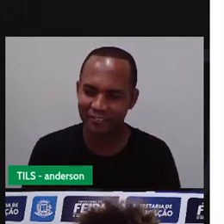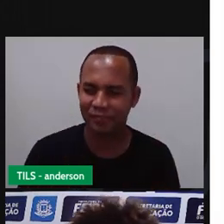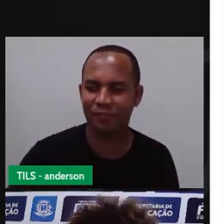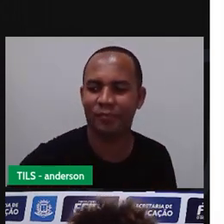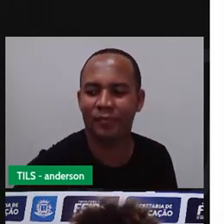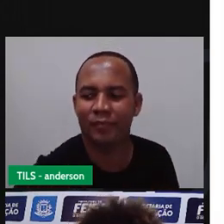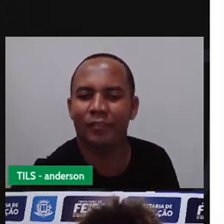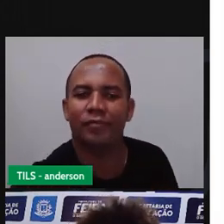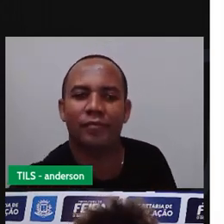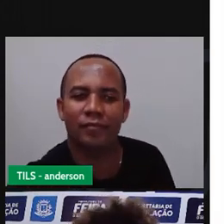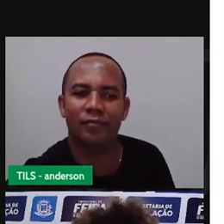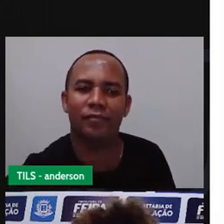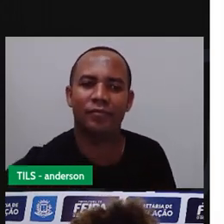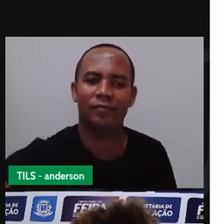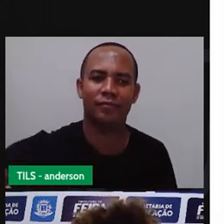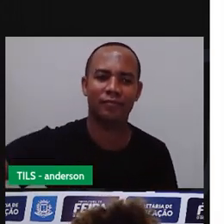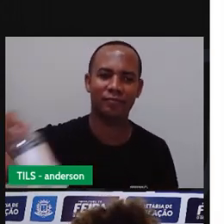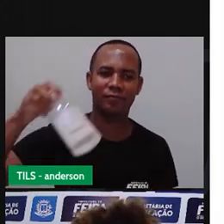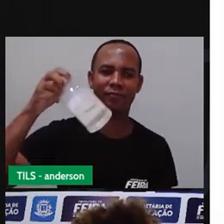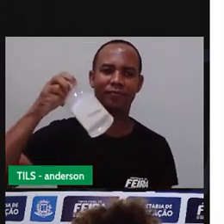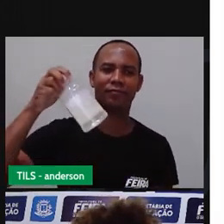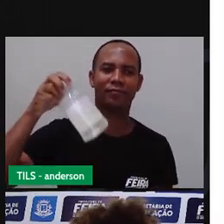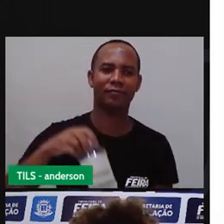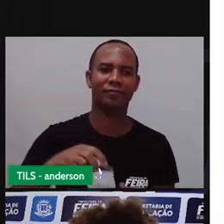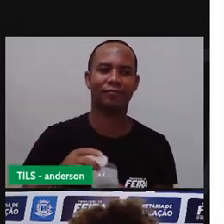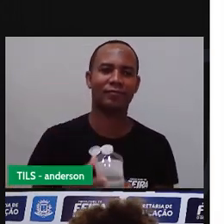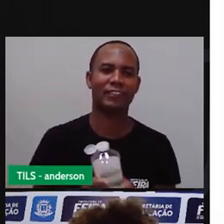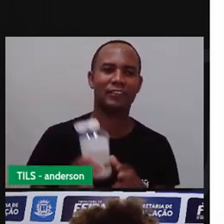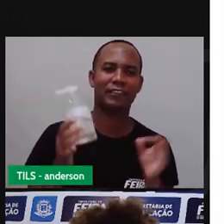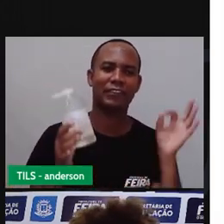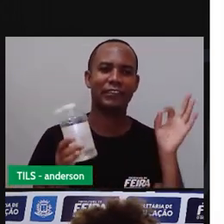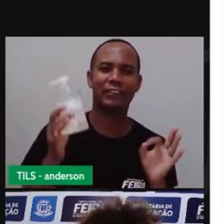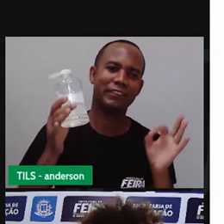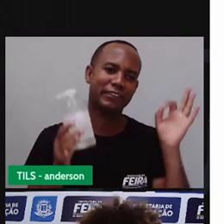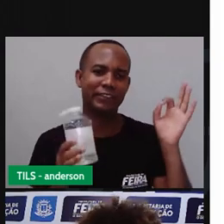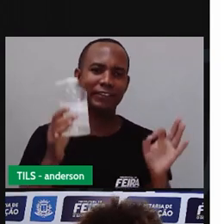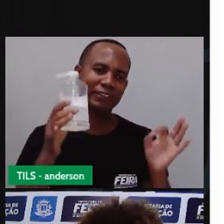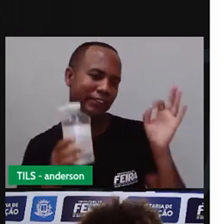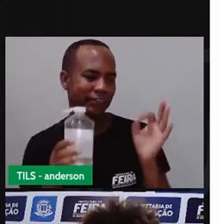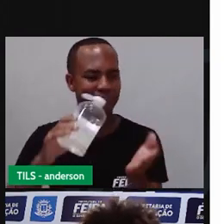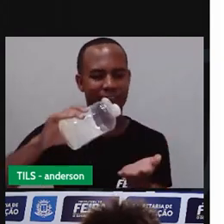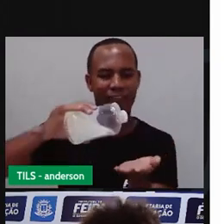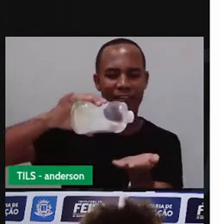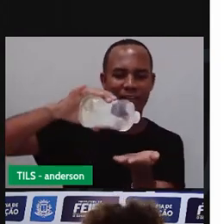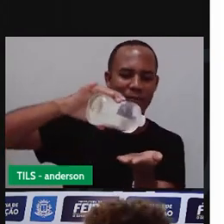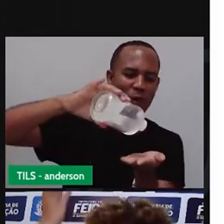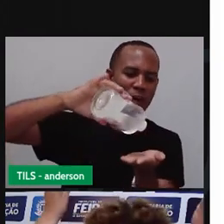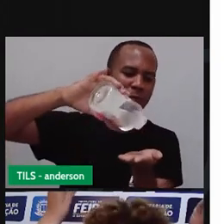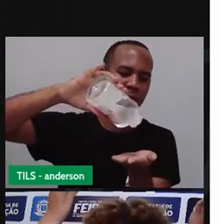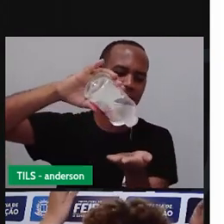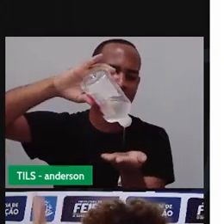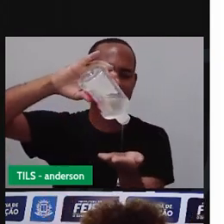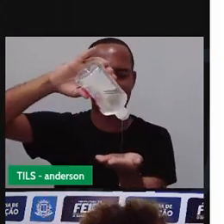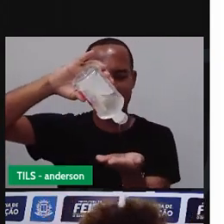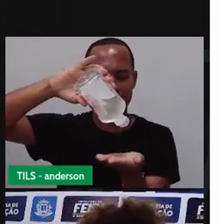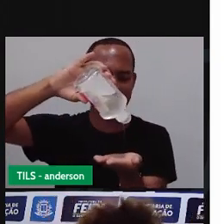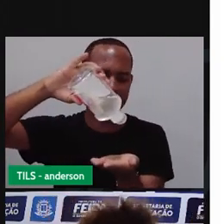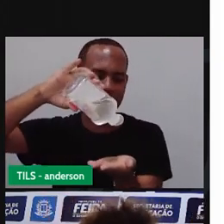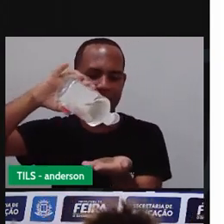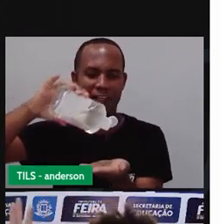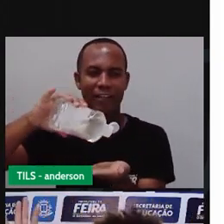mão lava a outra você percebeu que eu fiquei na parte de baixo Ah pois é a senhora foi lá